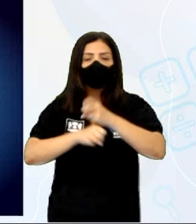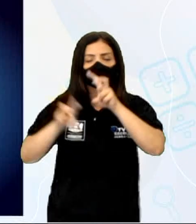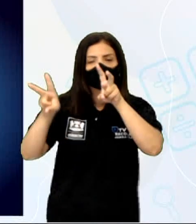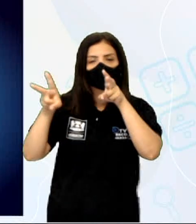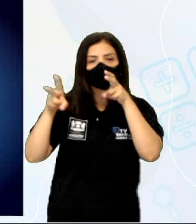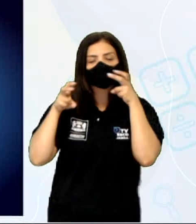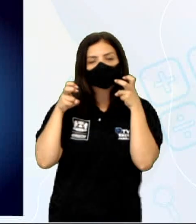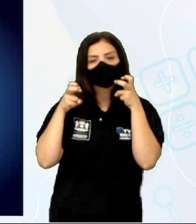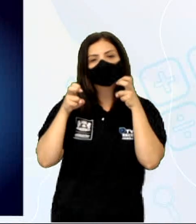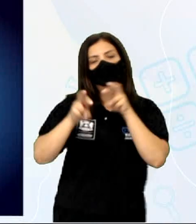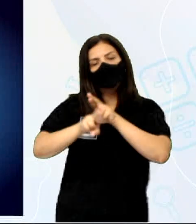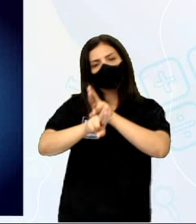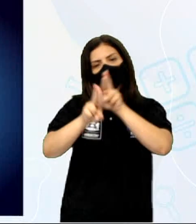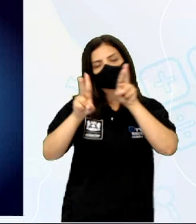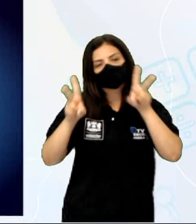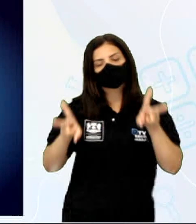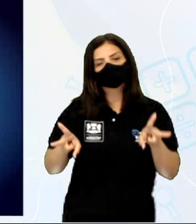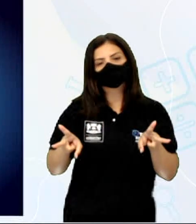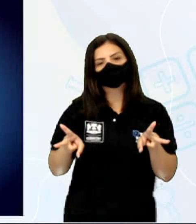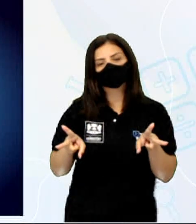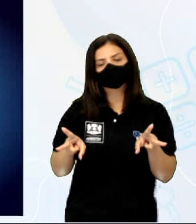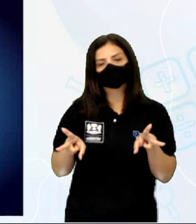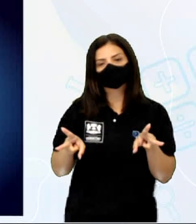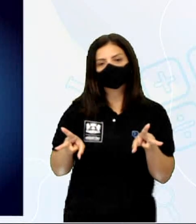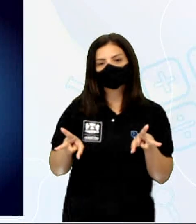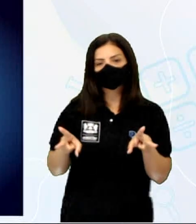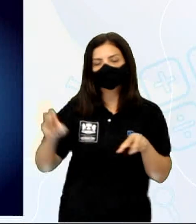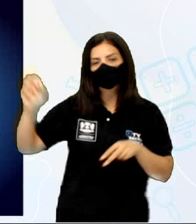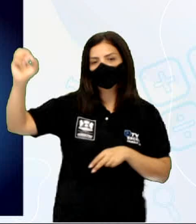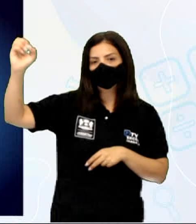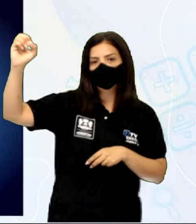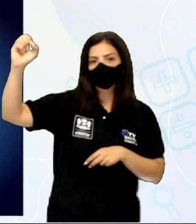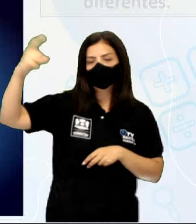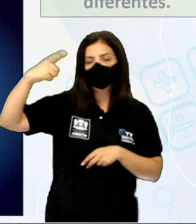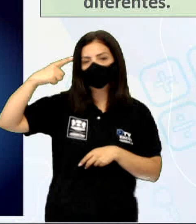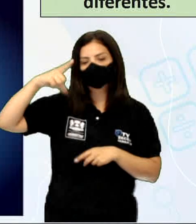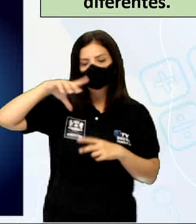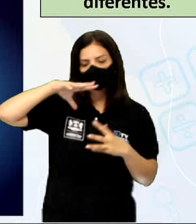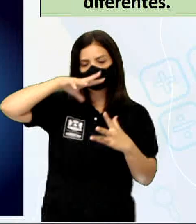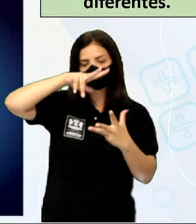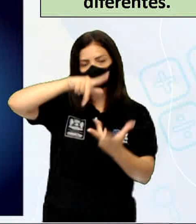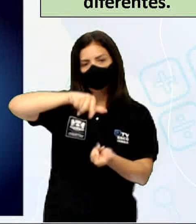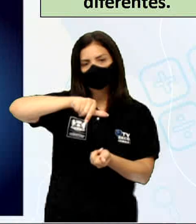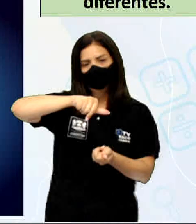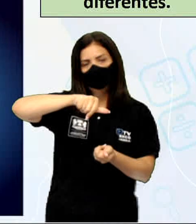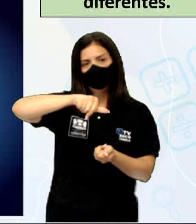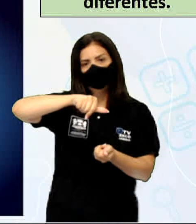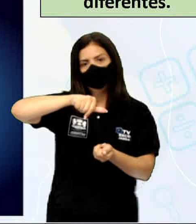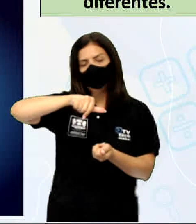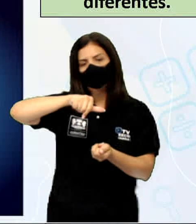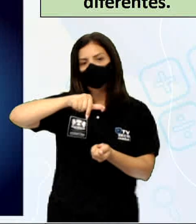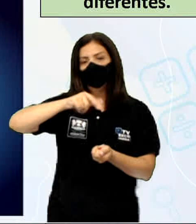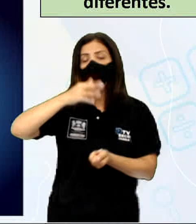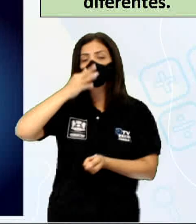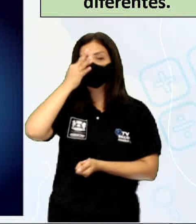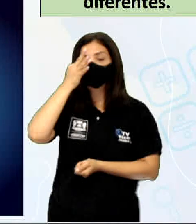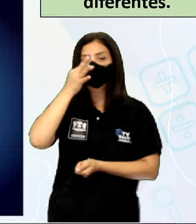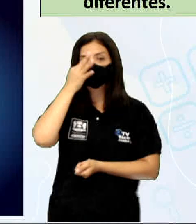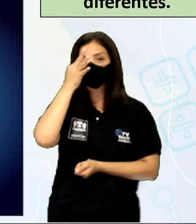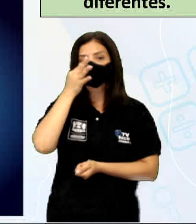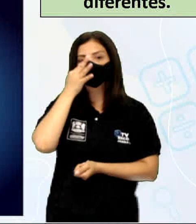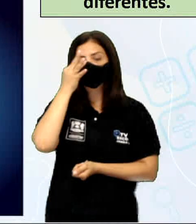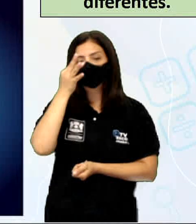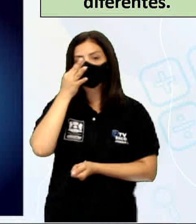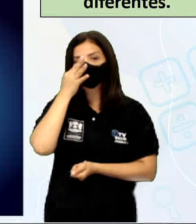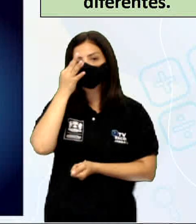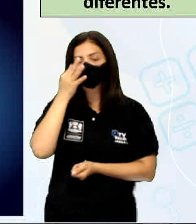essa diferença na questão da iluminação da Terra. As flores, né,